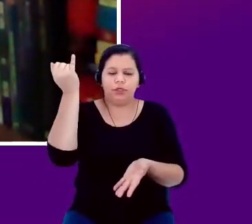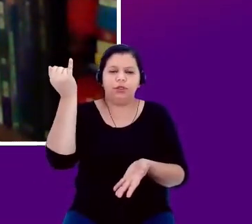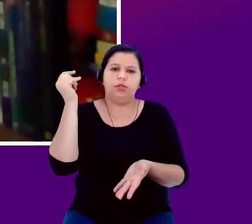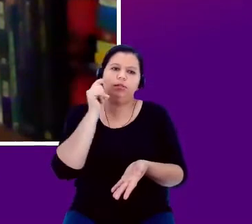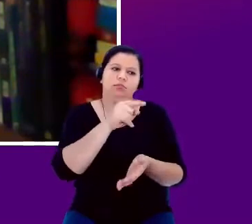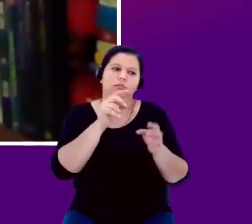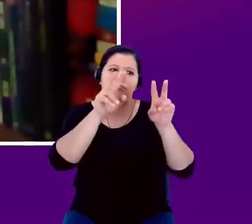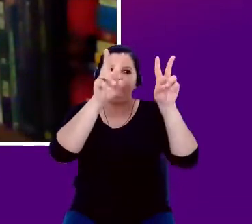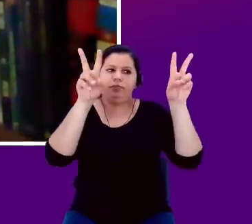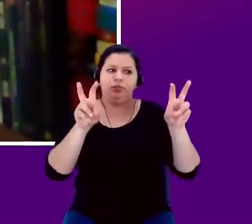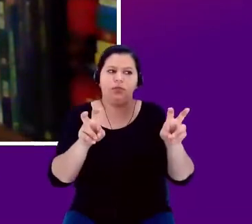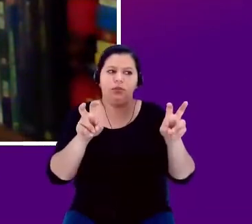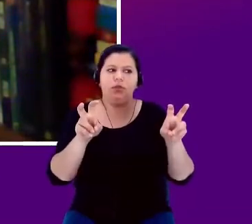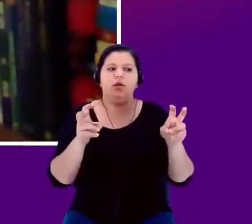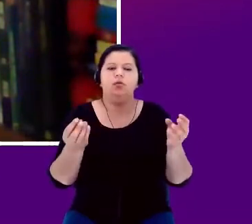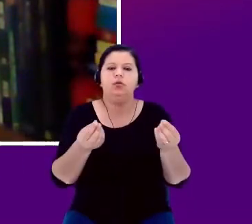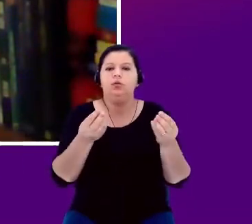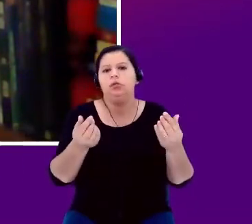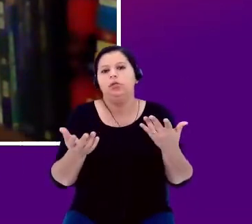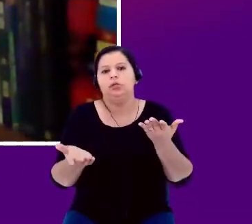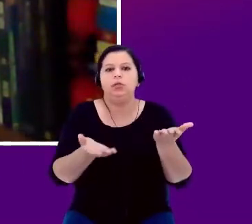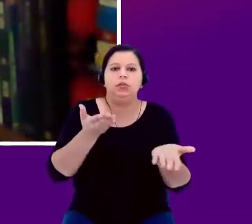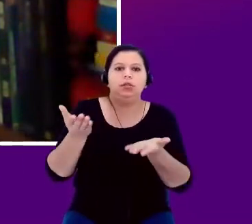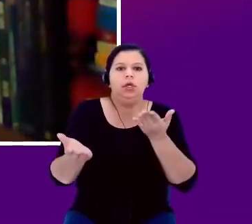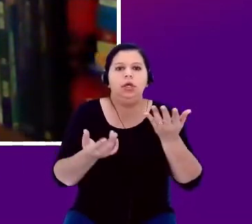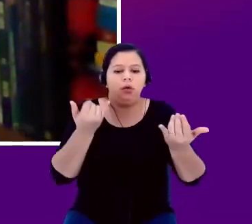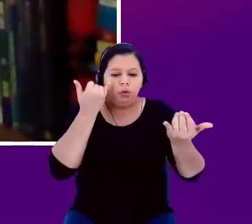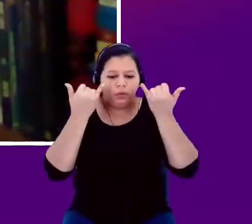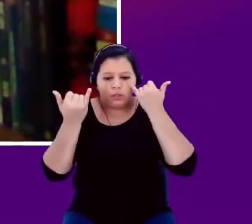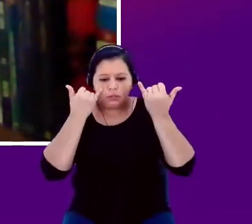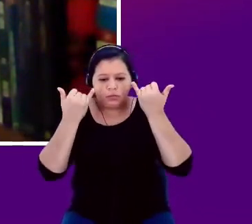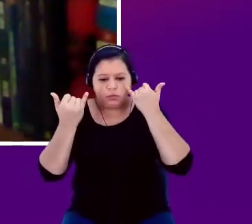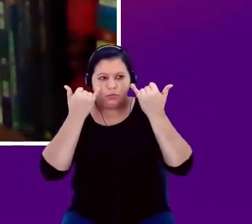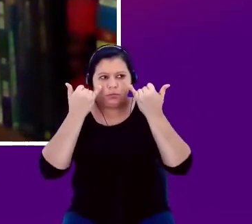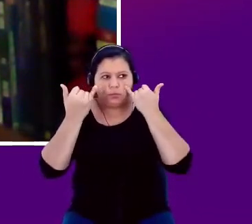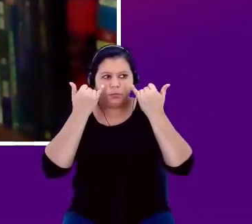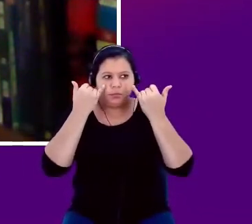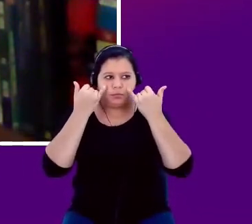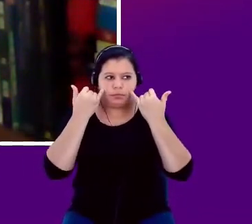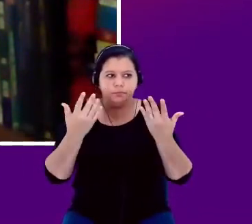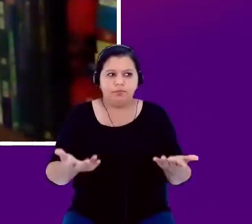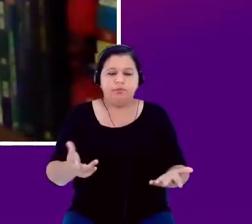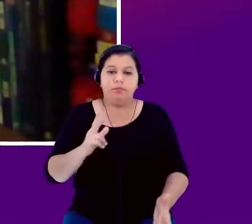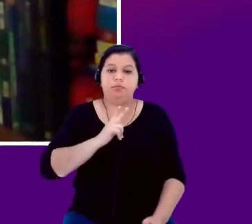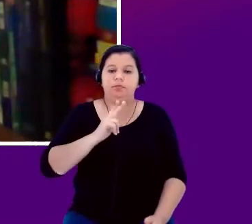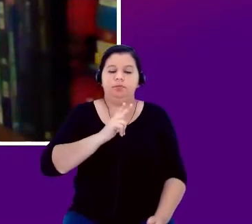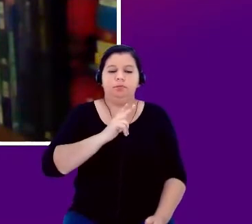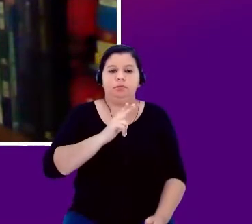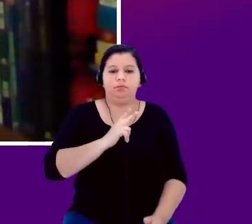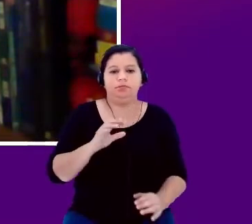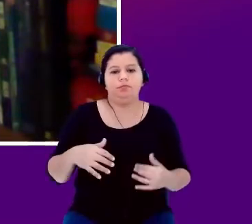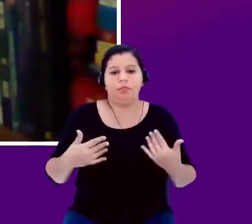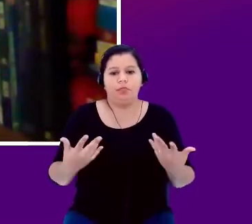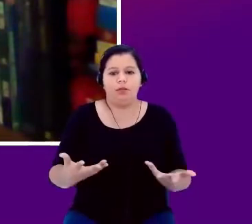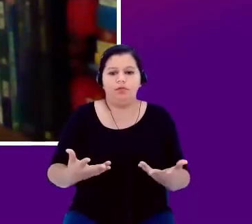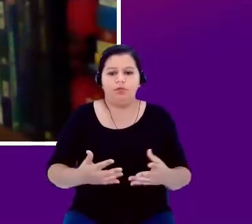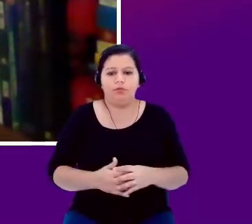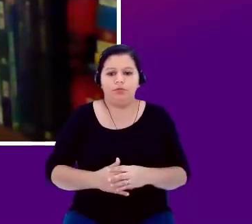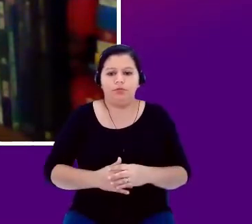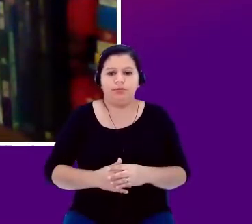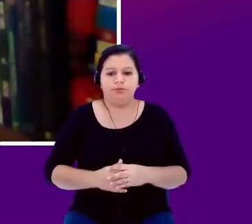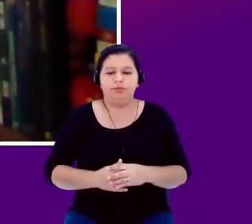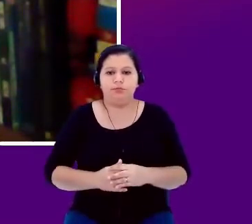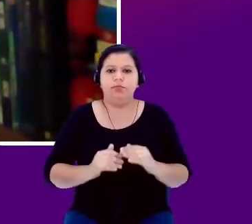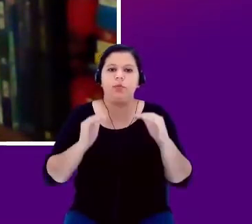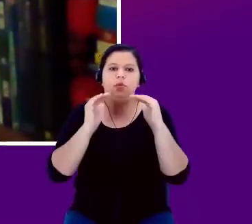de lidar com dados pessoais, né? Enfim, concordo